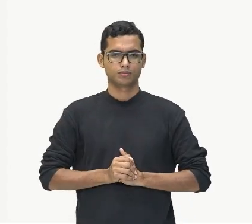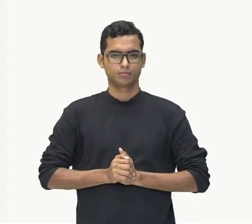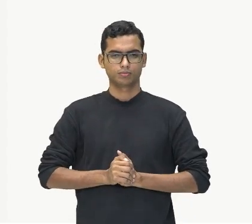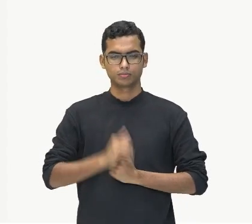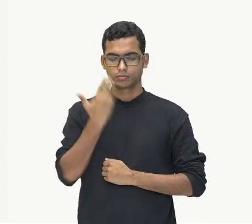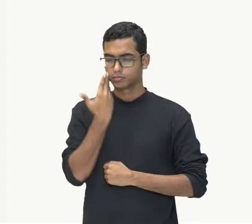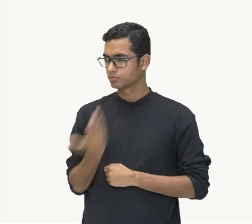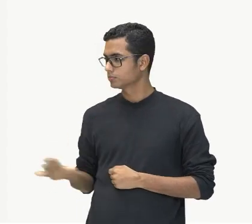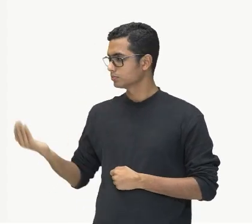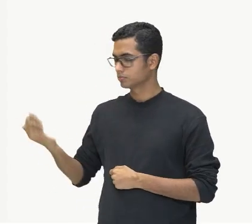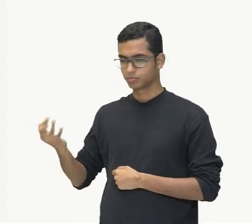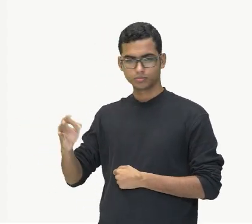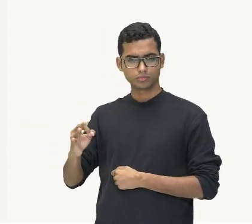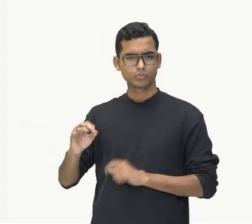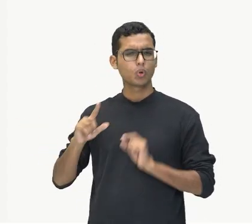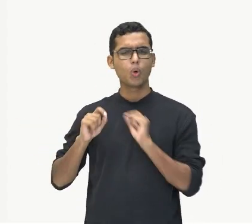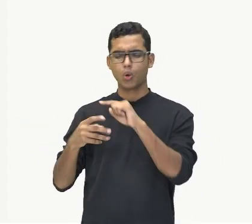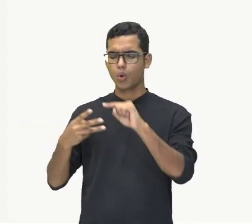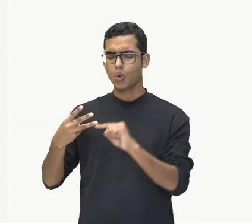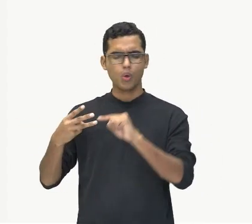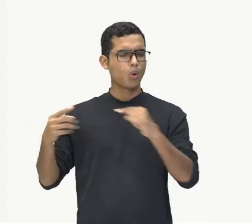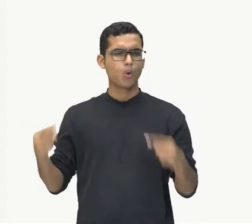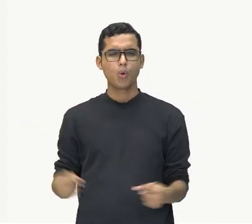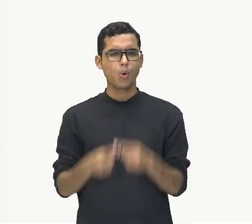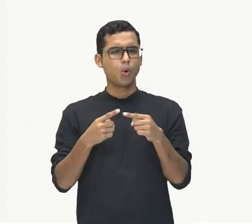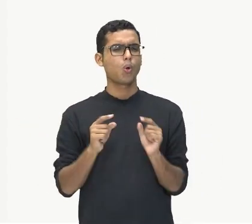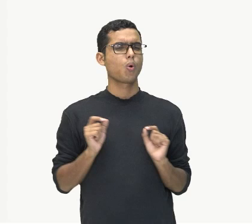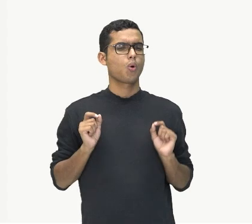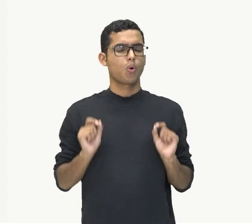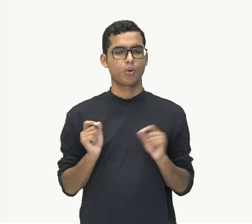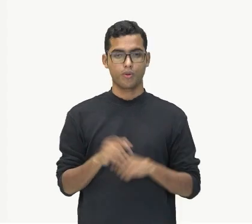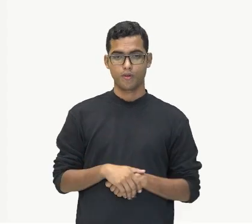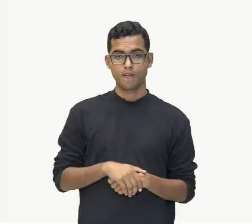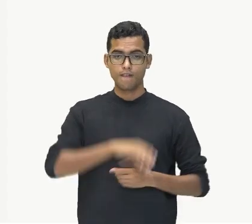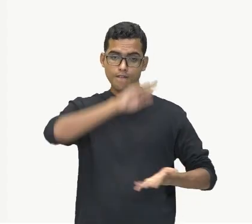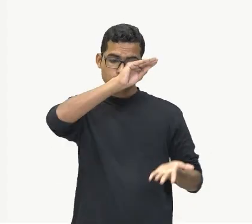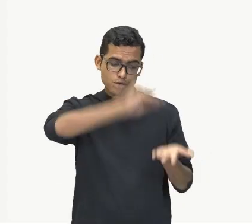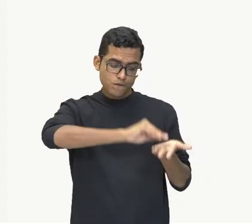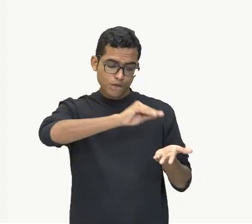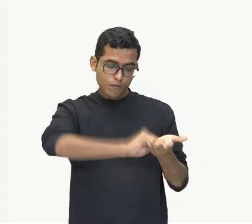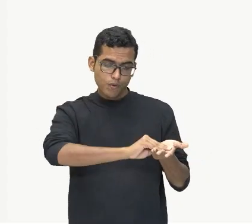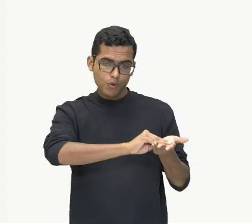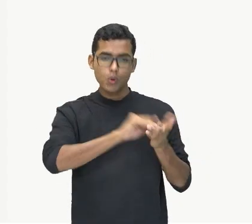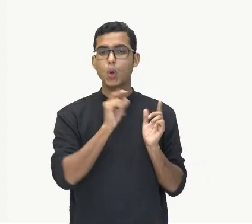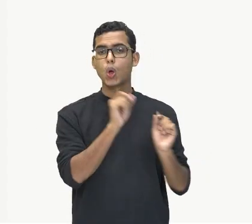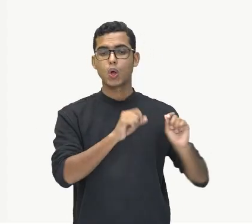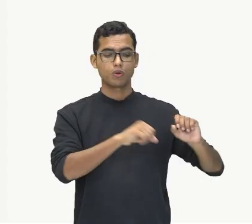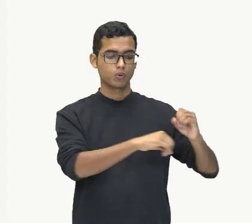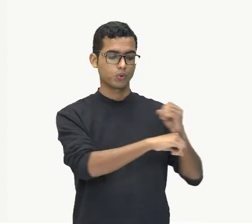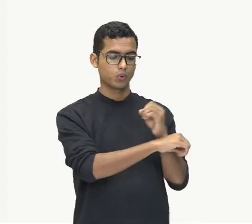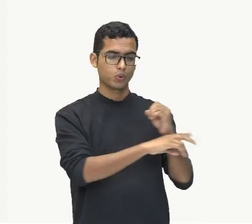aí. O que eles têm em comum? A ausência de oxigênio.